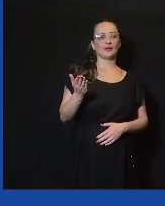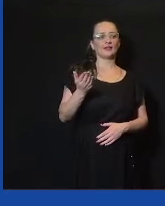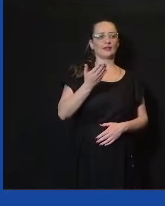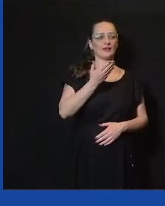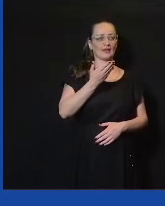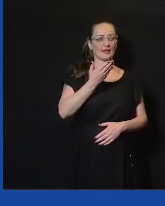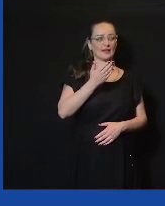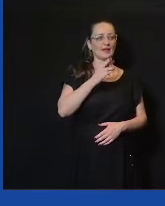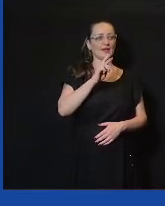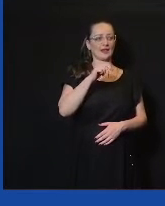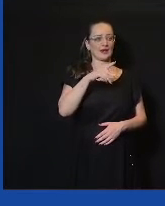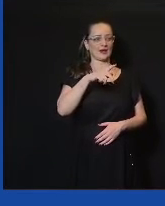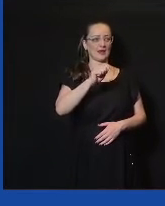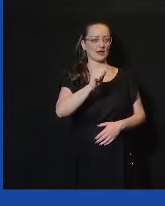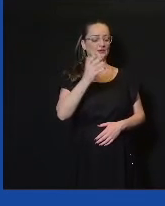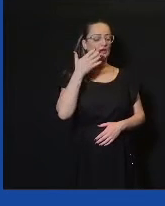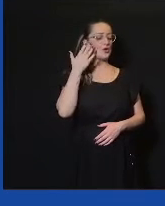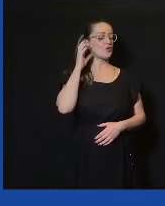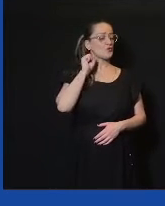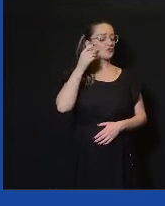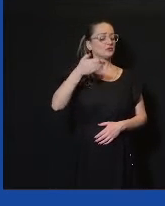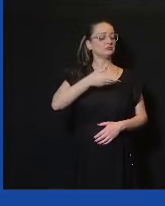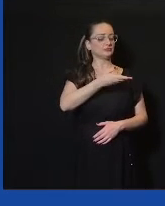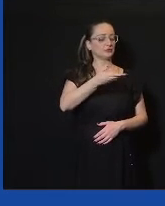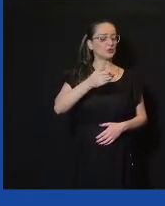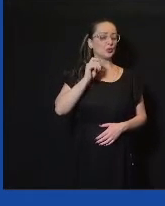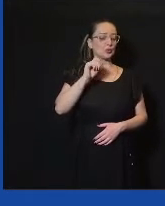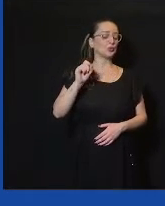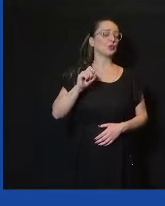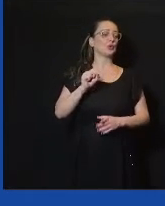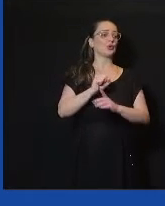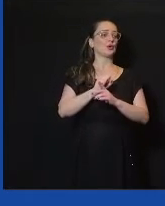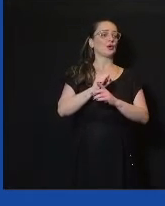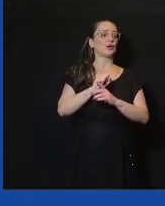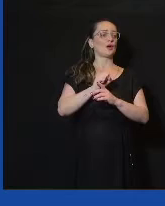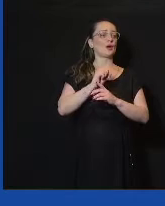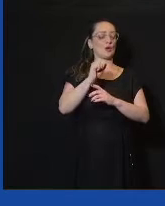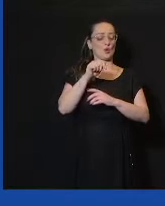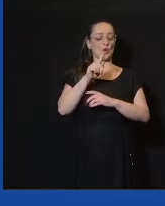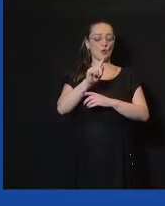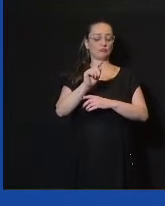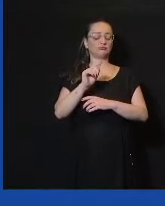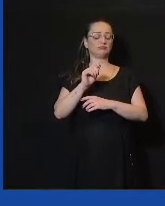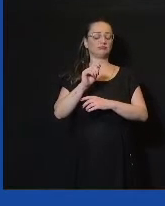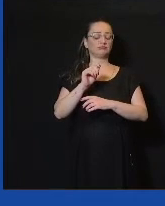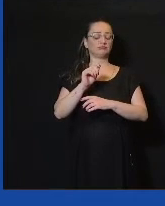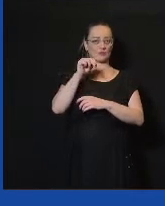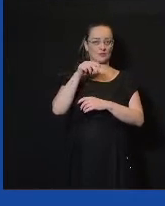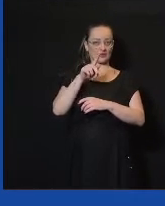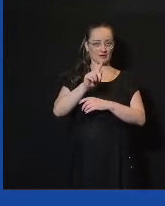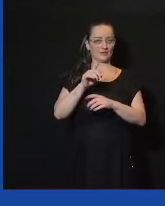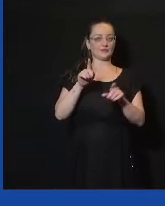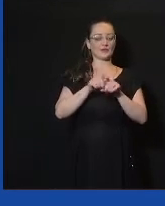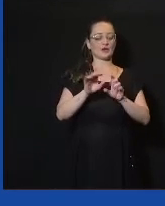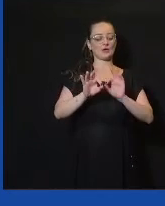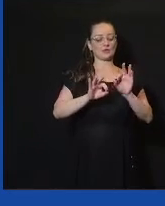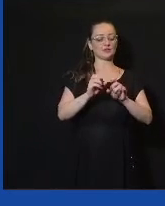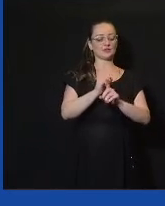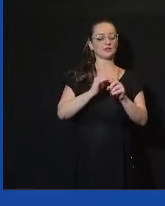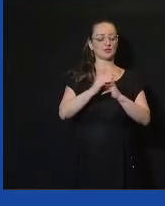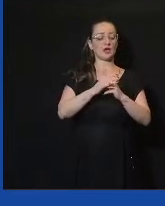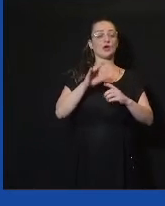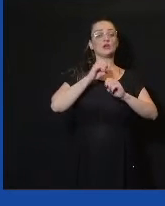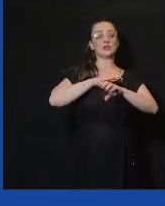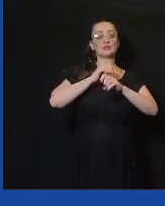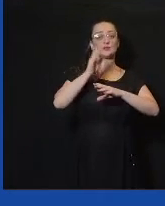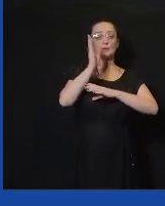isso, se, o que a organização social ensinou para o país, mas também se você puder já